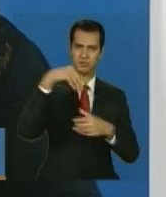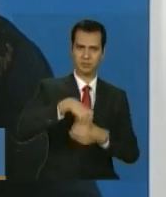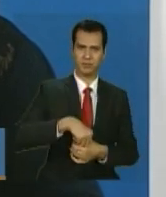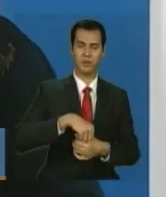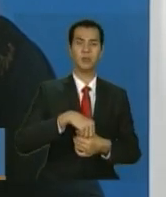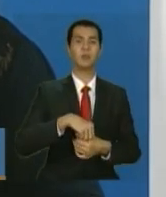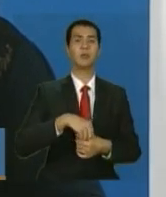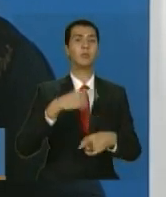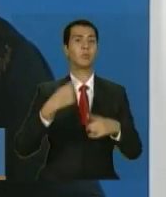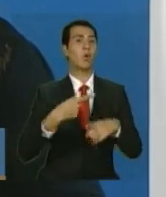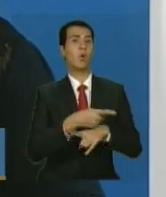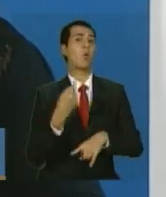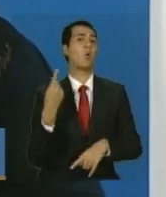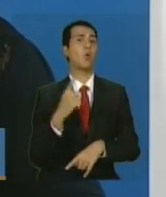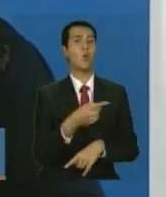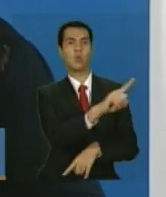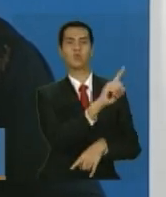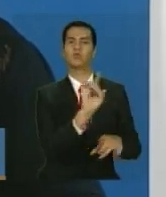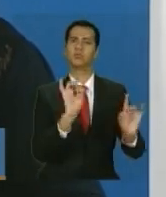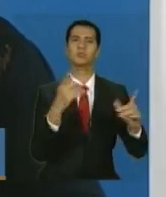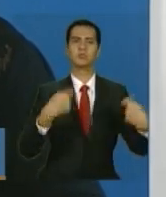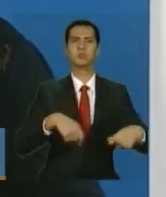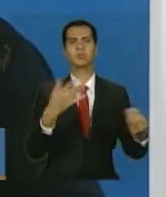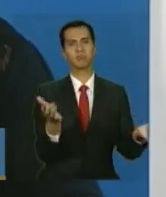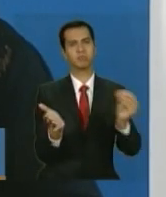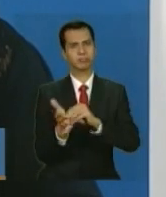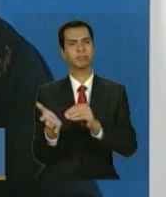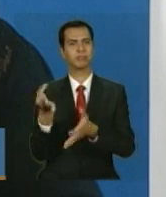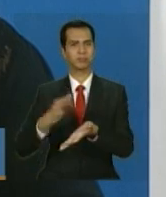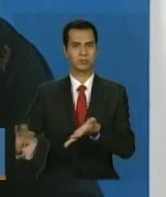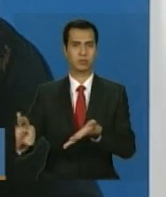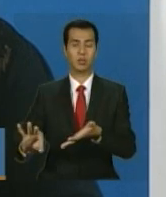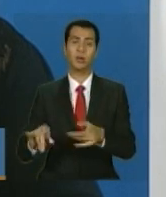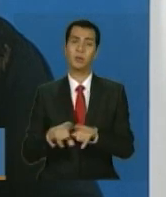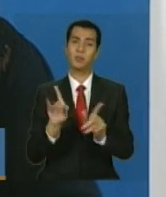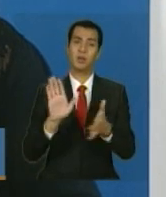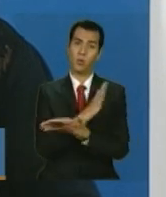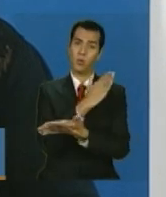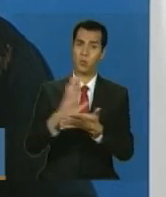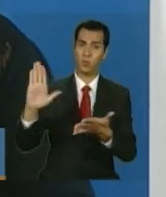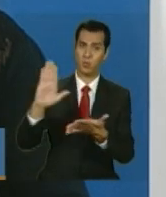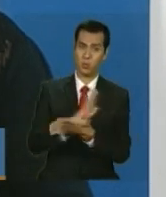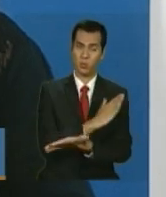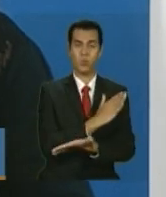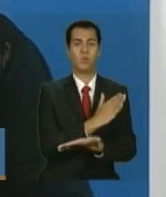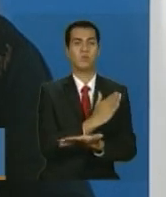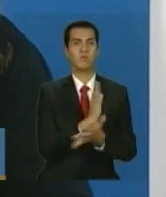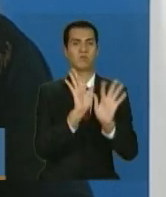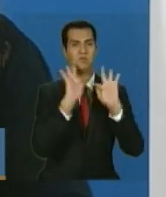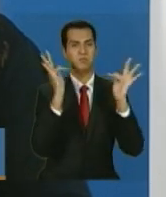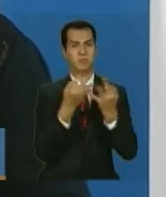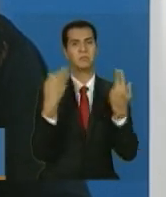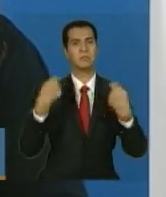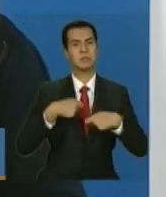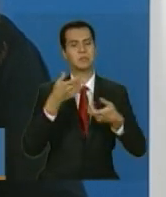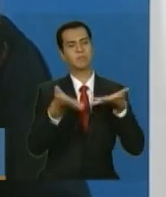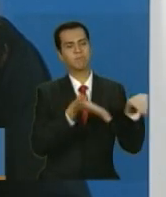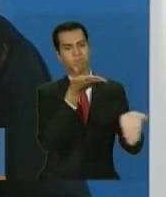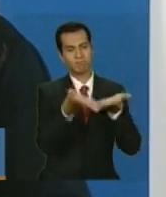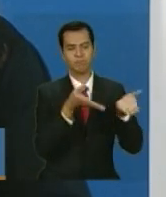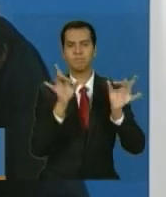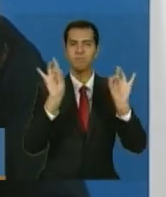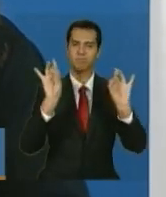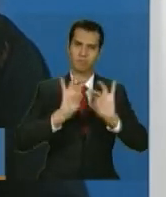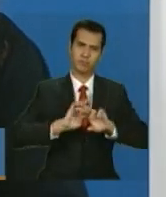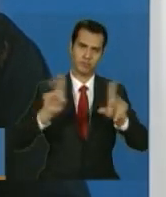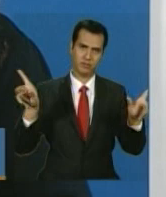em uma área mais remota, talvez. Agora, algumas famílias precisam sim de abordagens diferenciadas para o cadastramento, como é o exemplo de uma